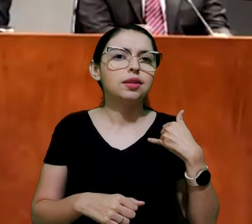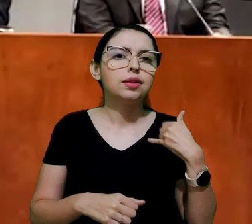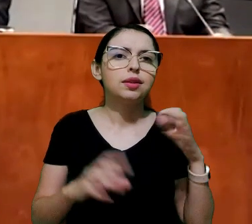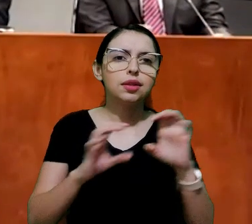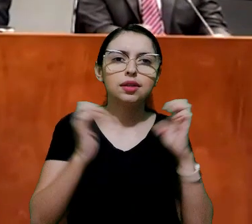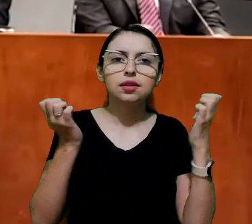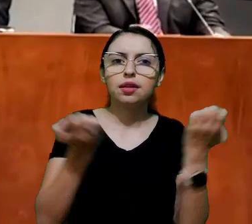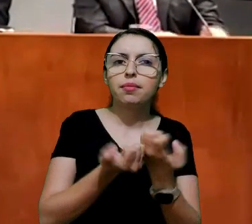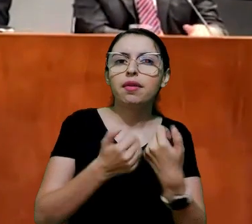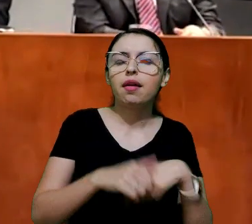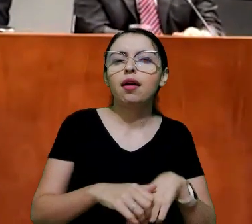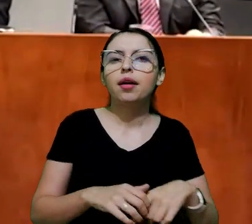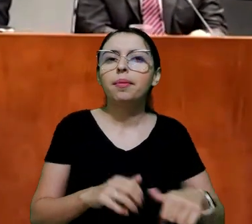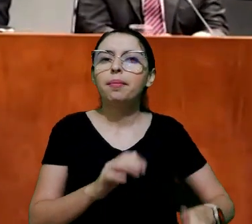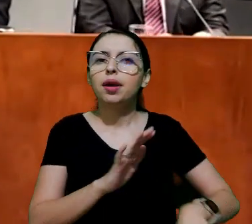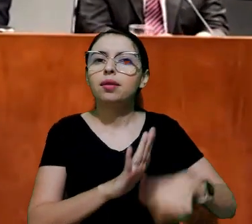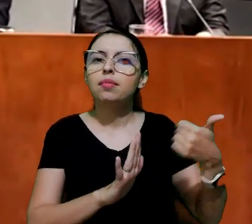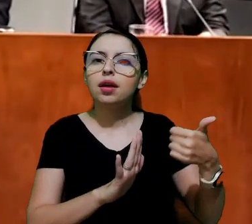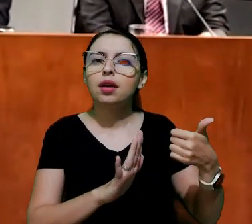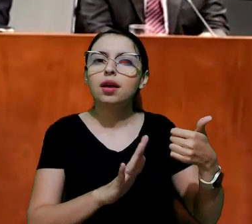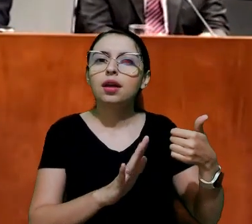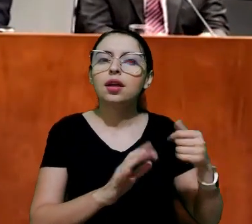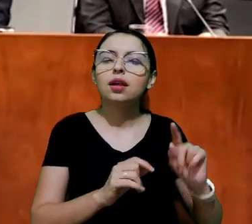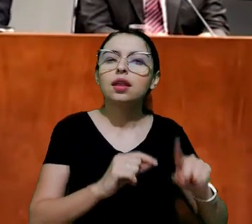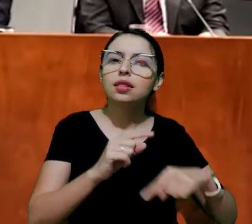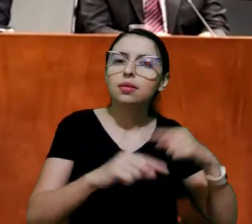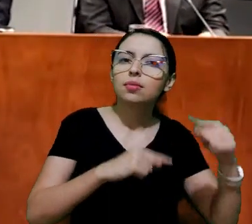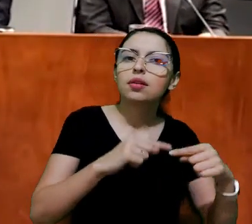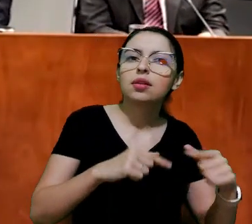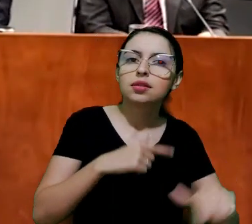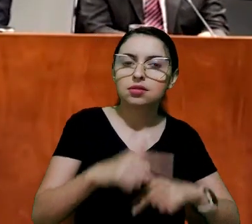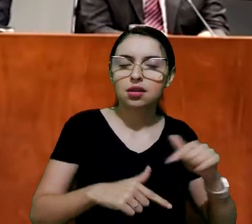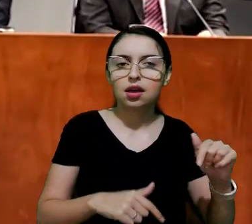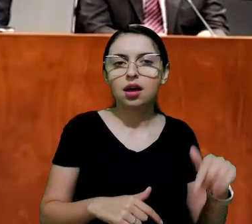instância, depois em vara cumulativa, depois vara